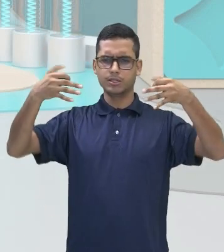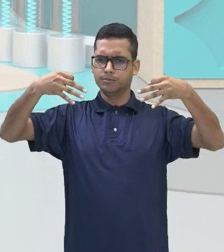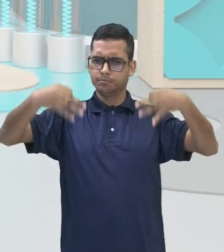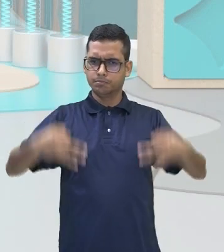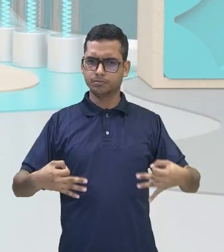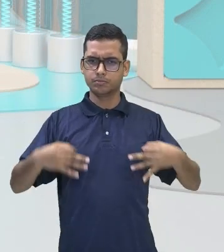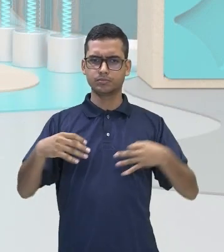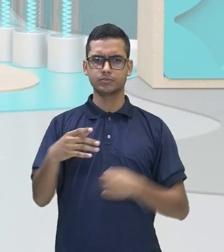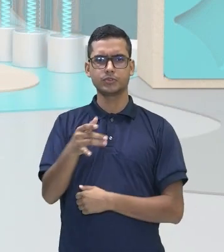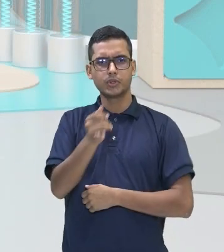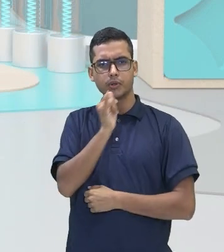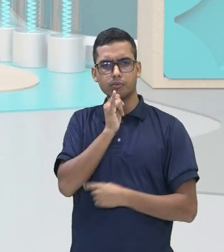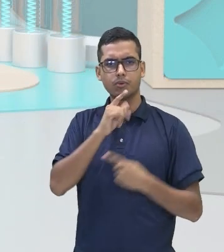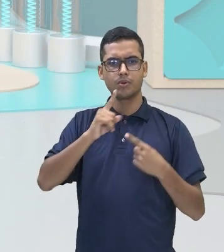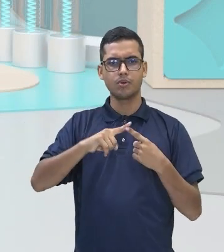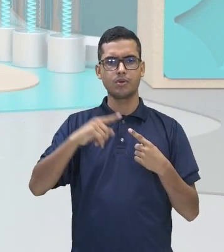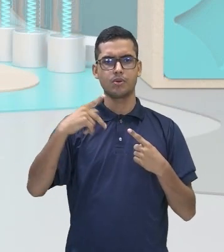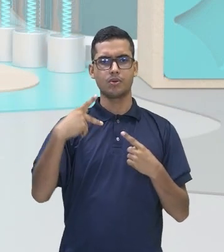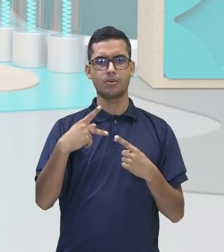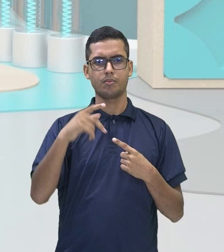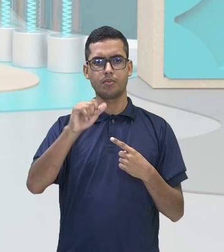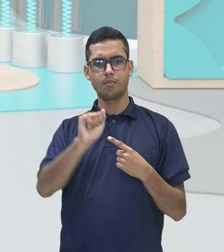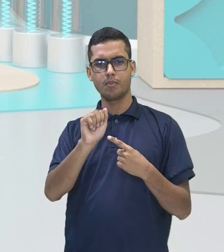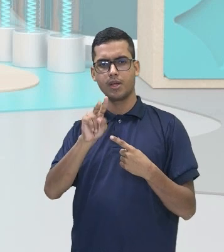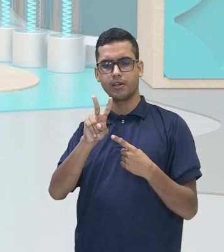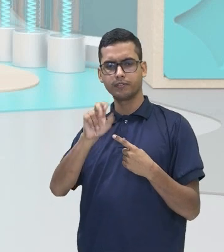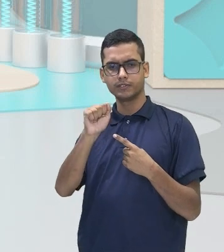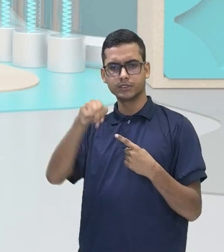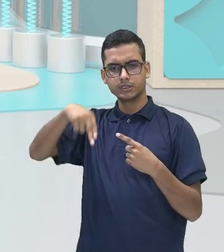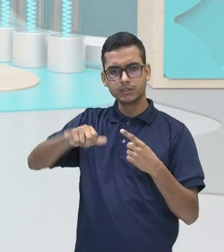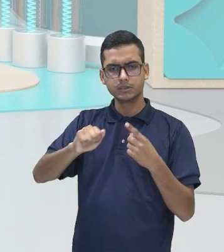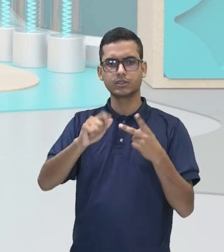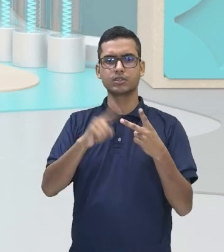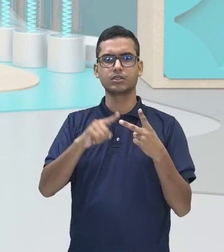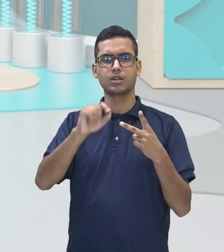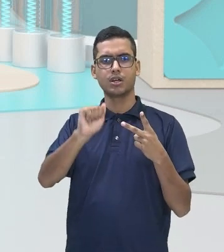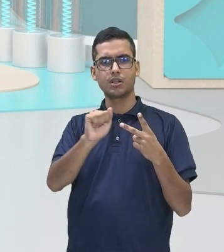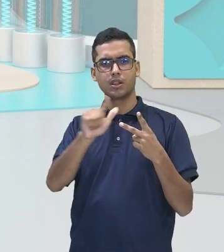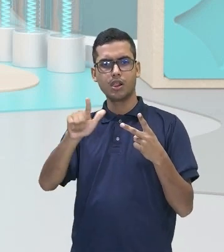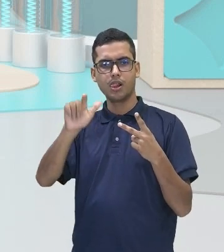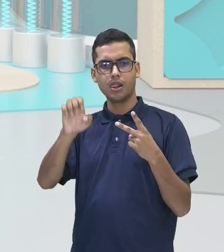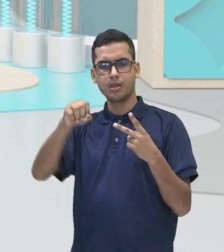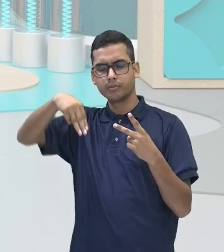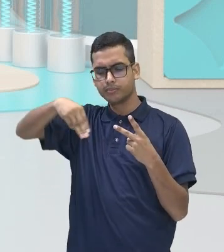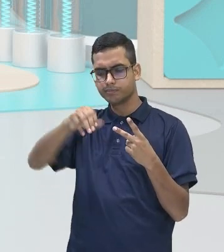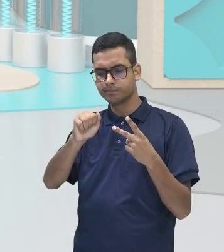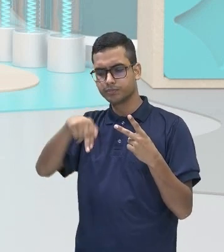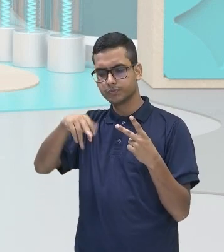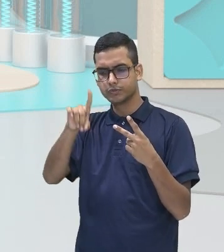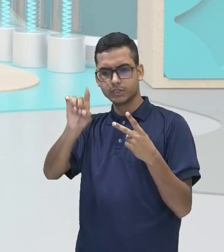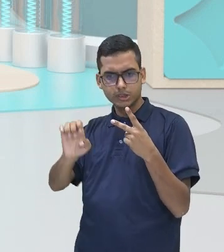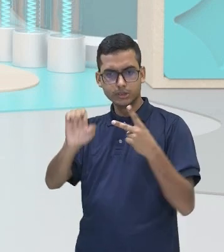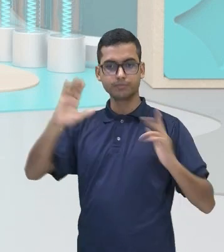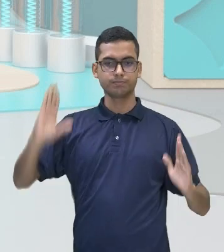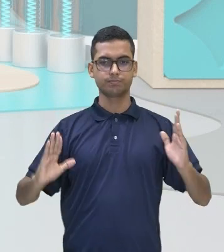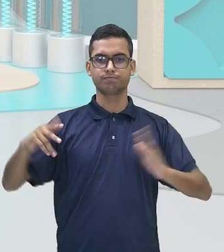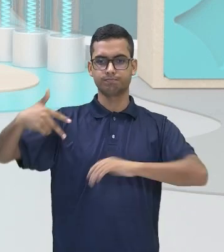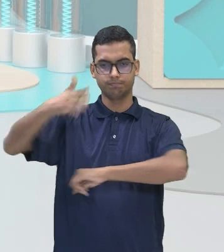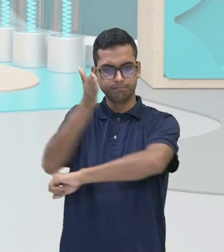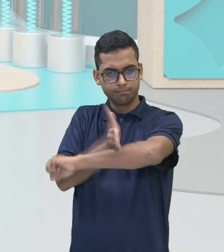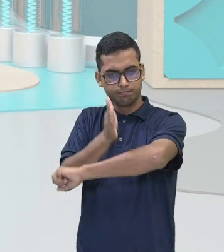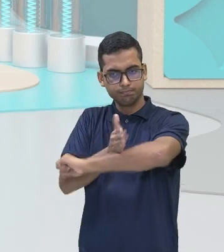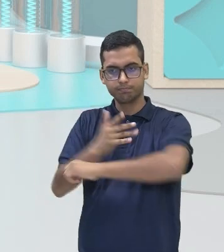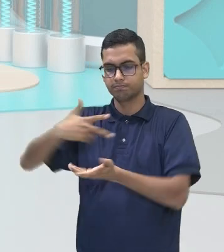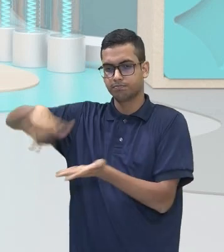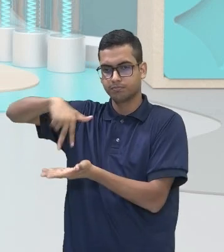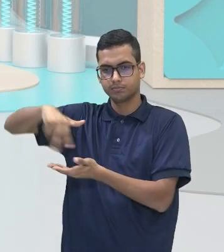pavana e a alamande, ok? São como a gente encontra nesse período as danças. Um